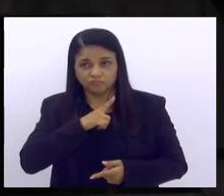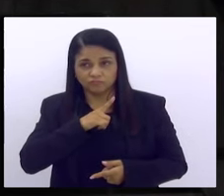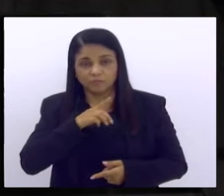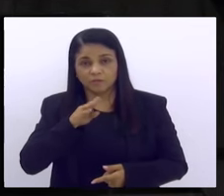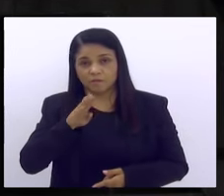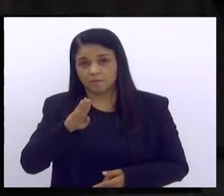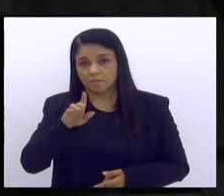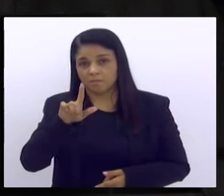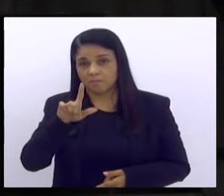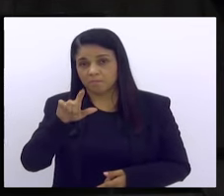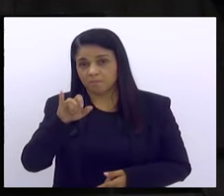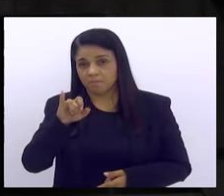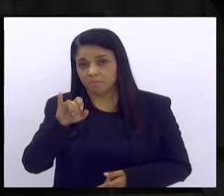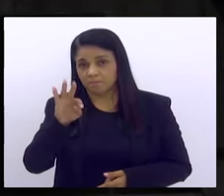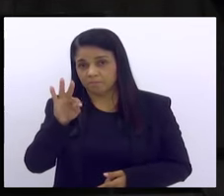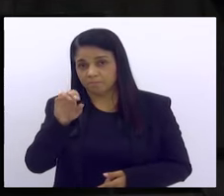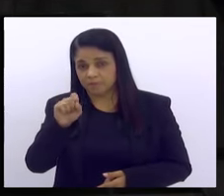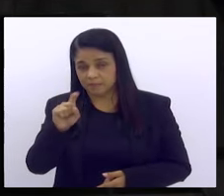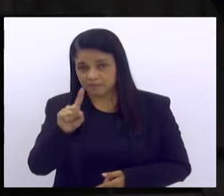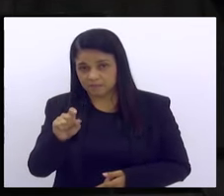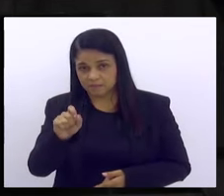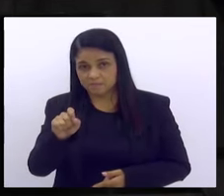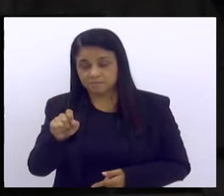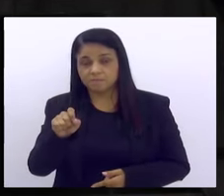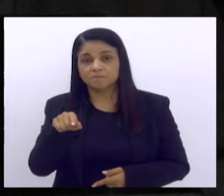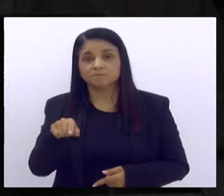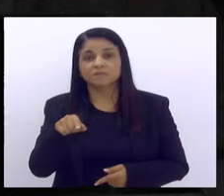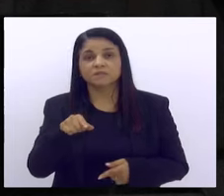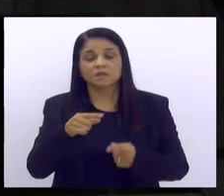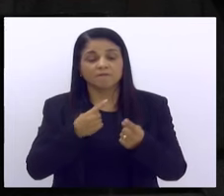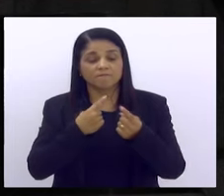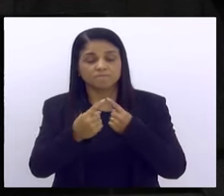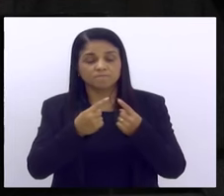blitz na Avenida Brasil,